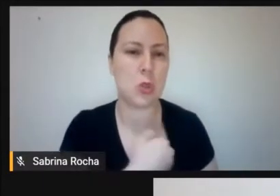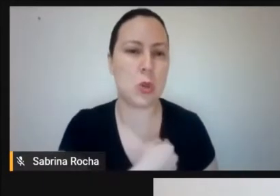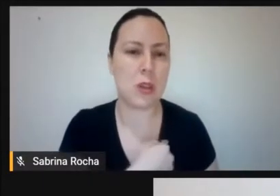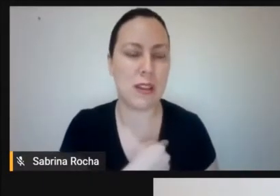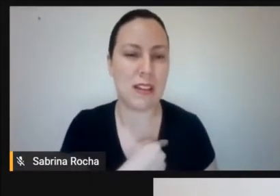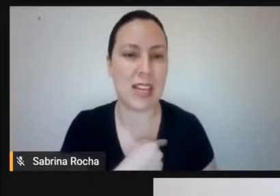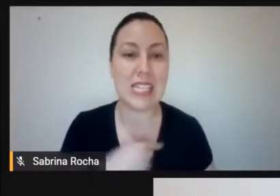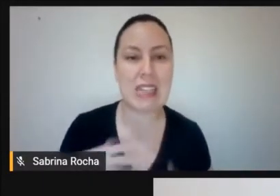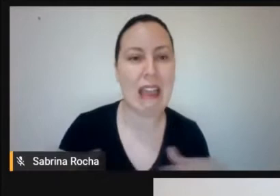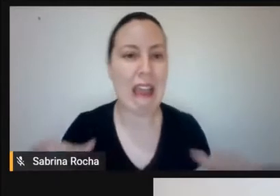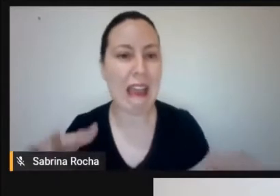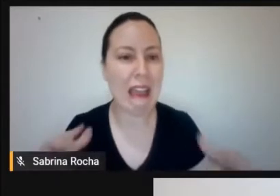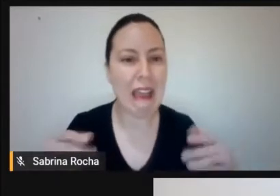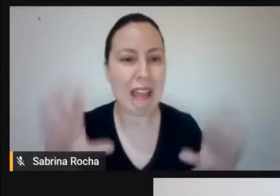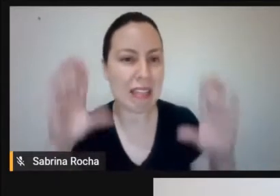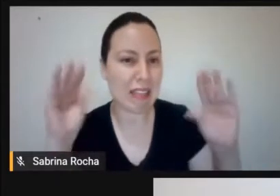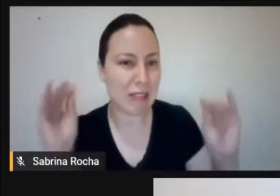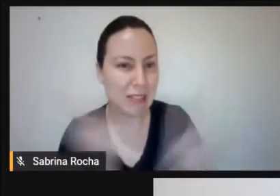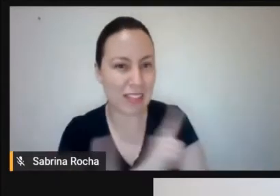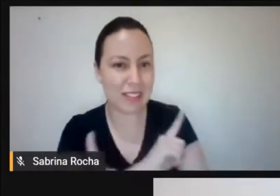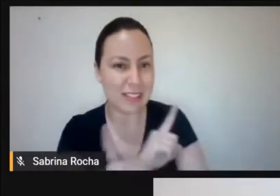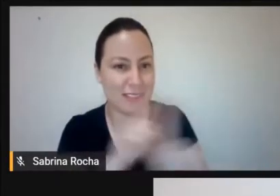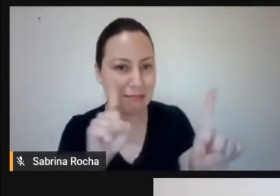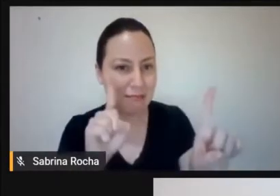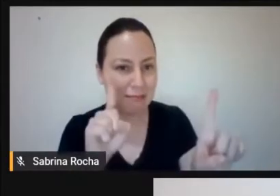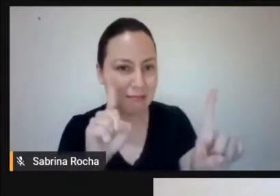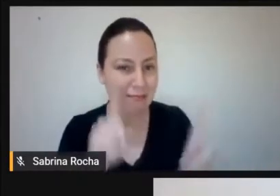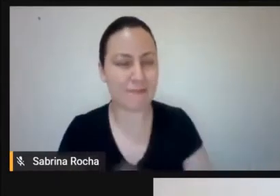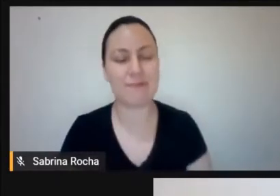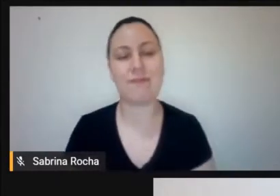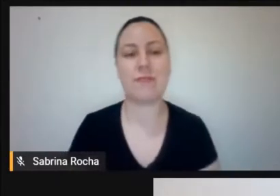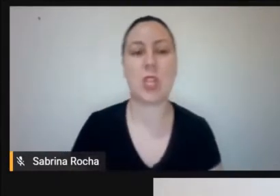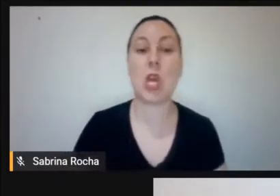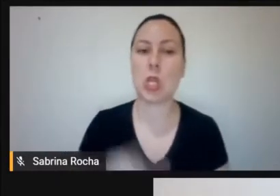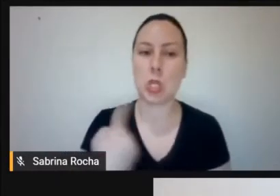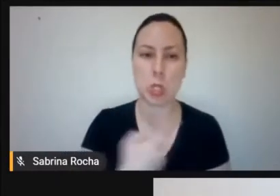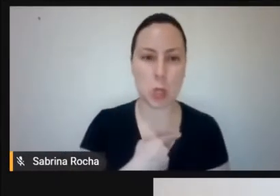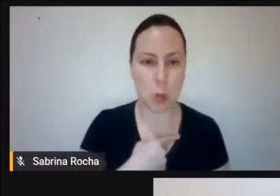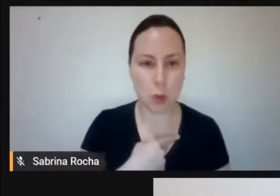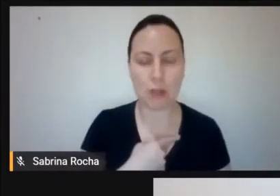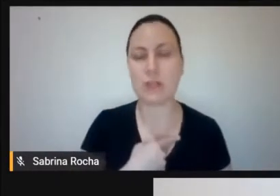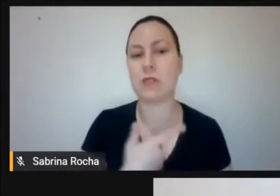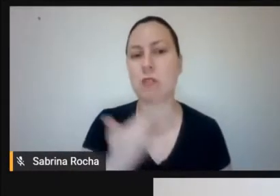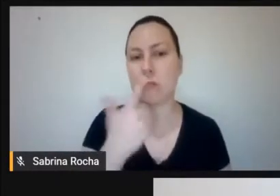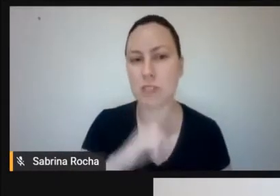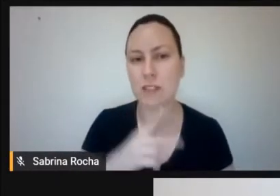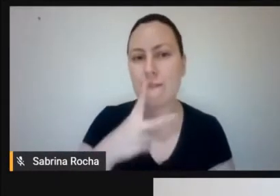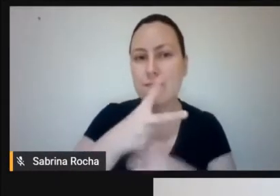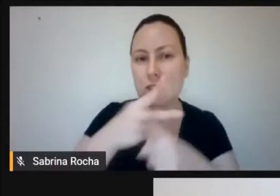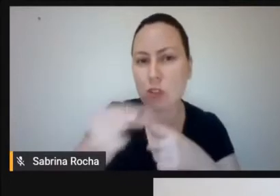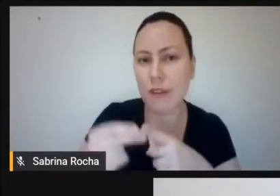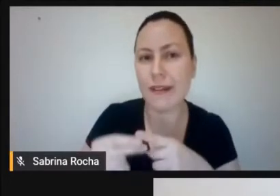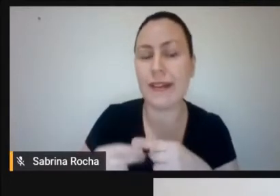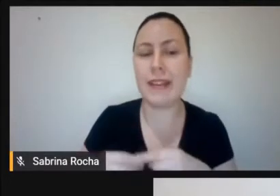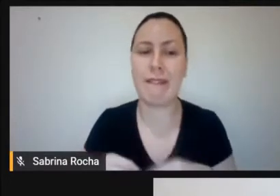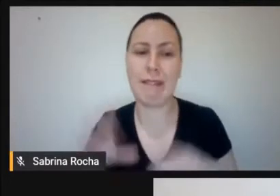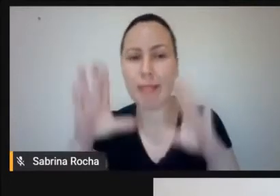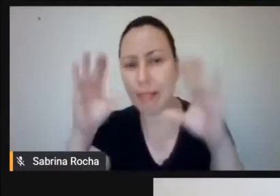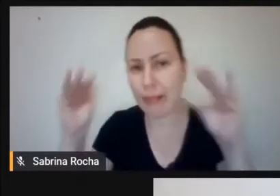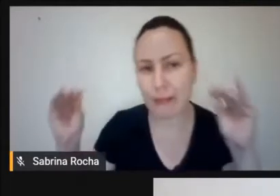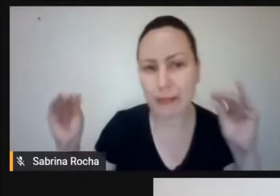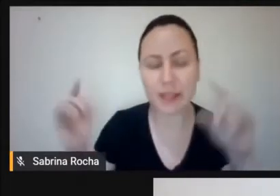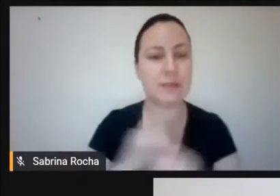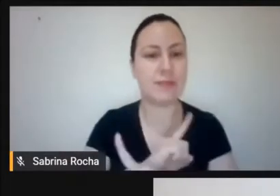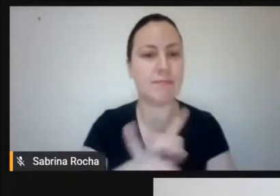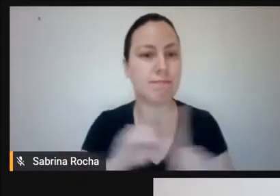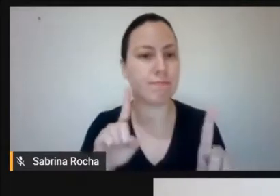surfando. Nós não vamos sair dessa tragédia surfando. Nós vamos ter que passar um